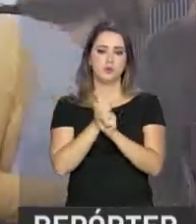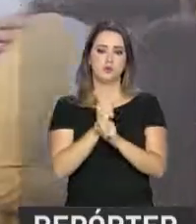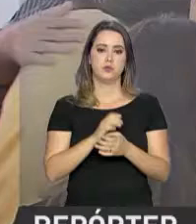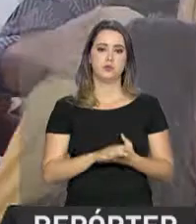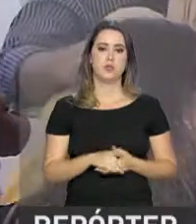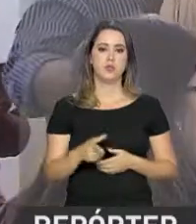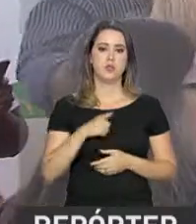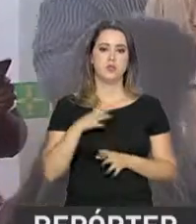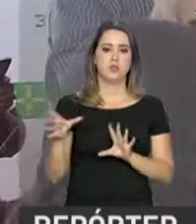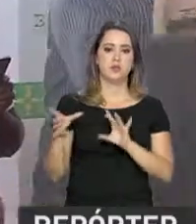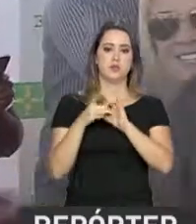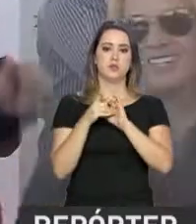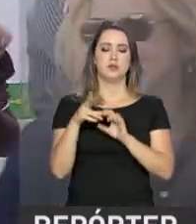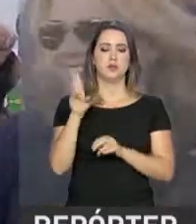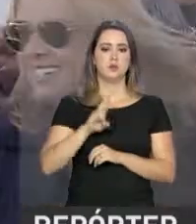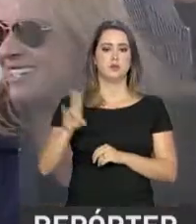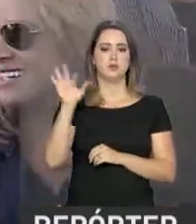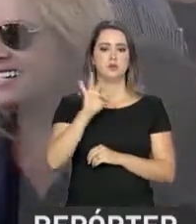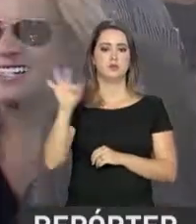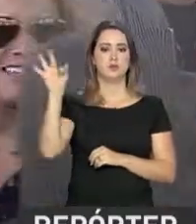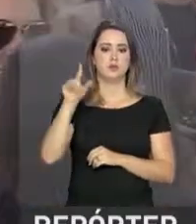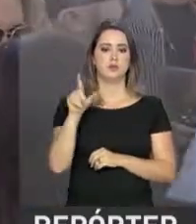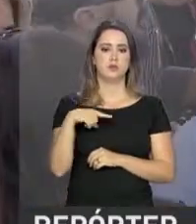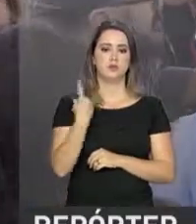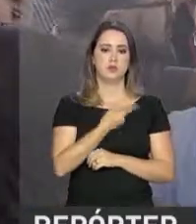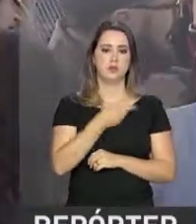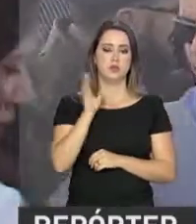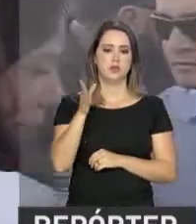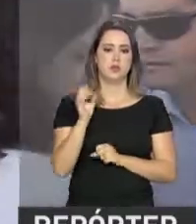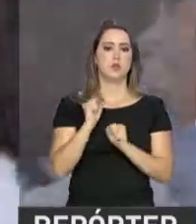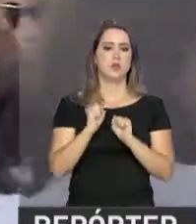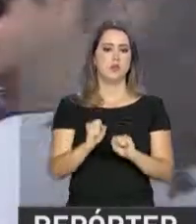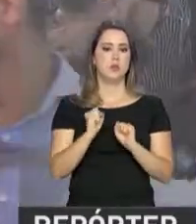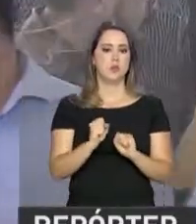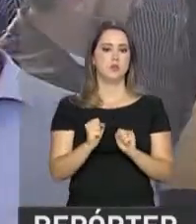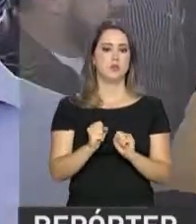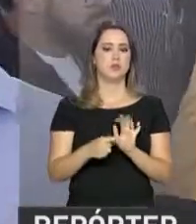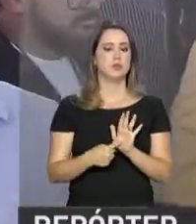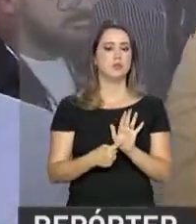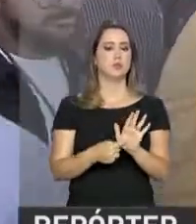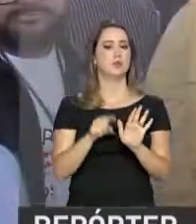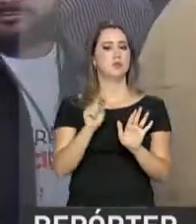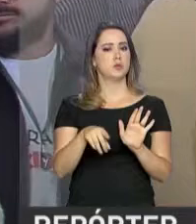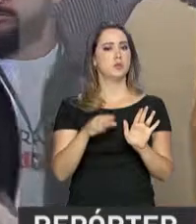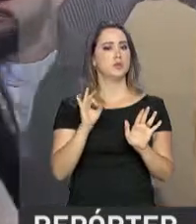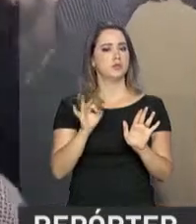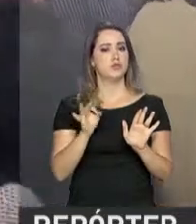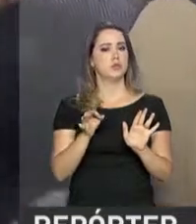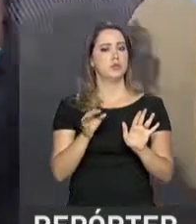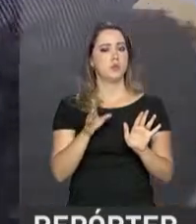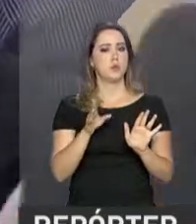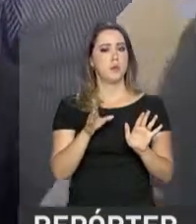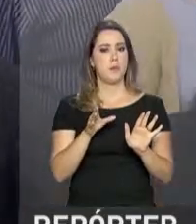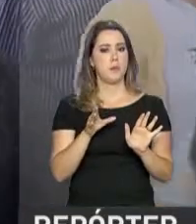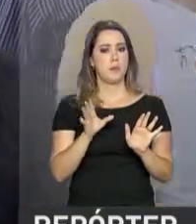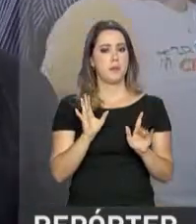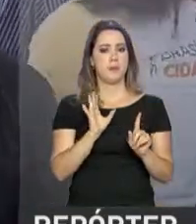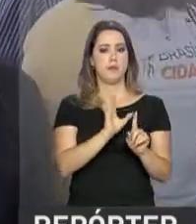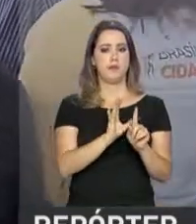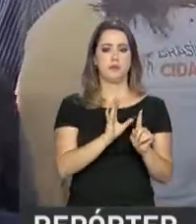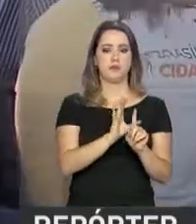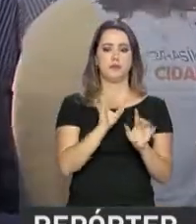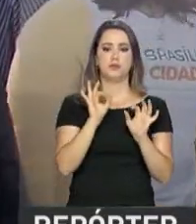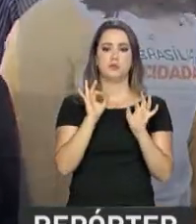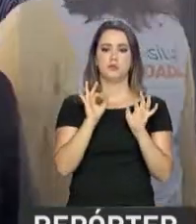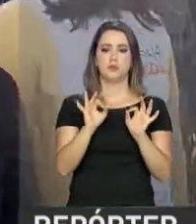Temos parceria com universidades federais e nós já estamos comprovando quantitativamente impactos reais